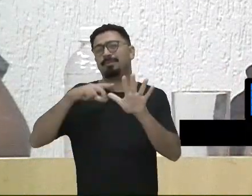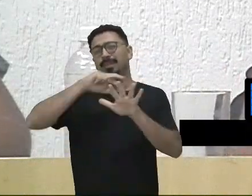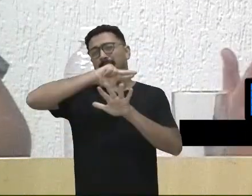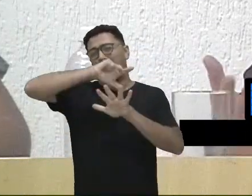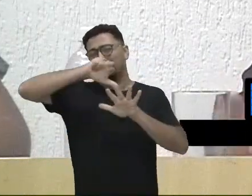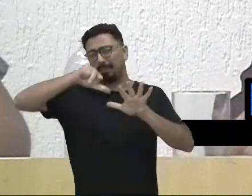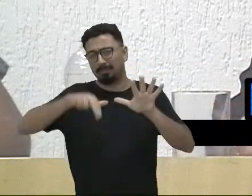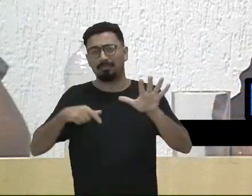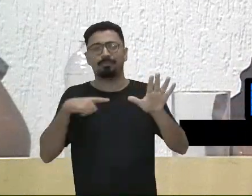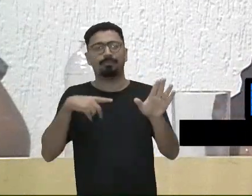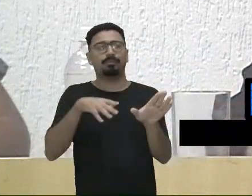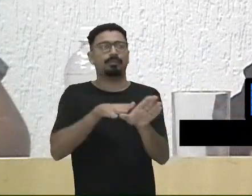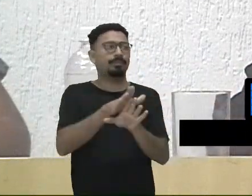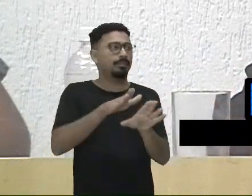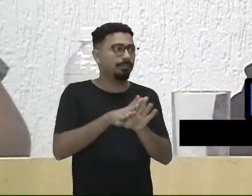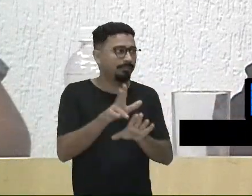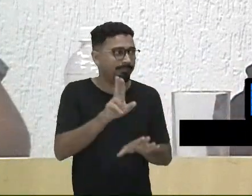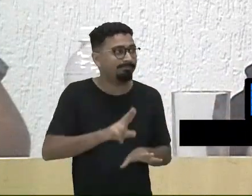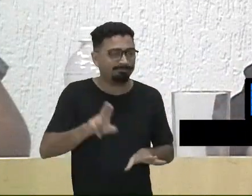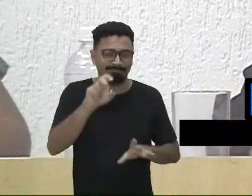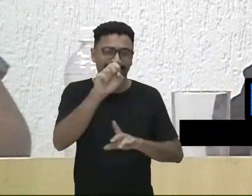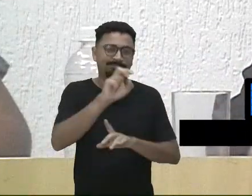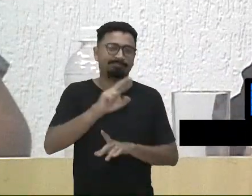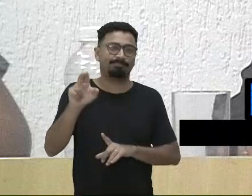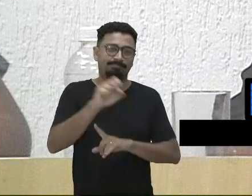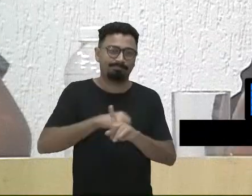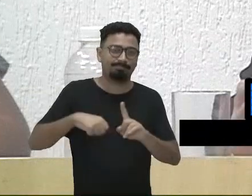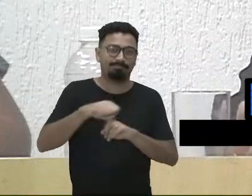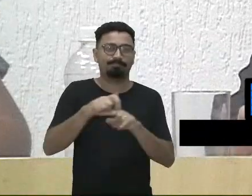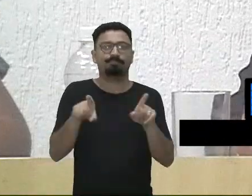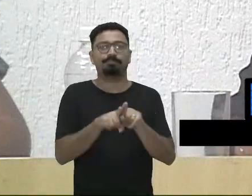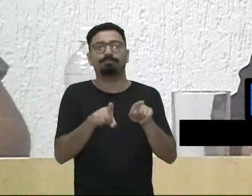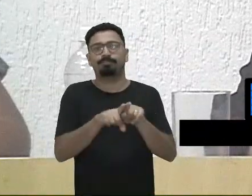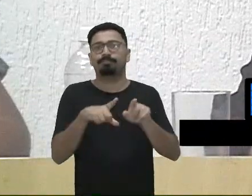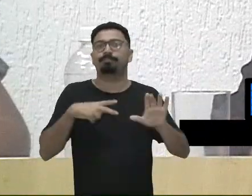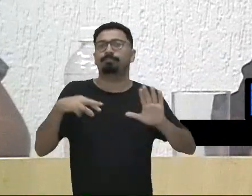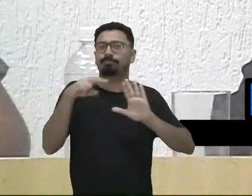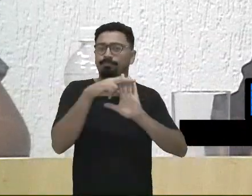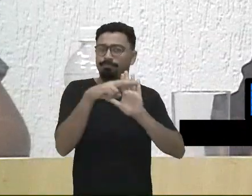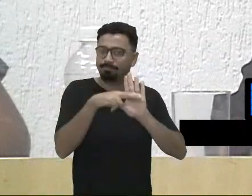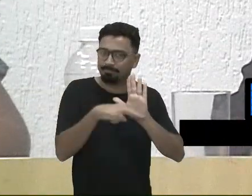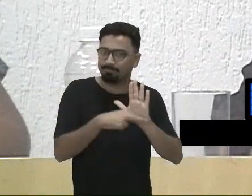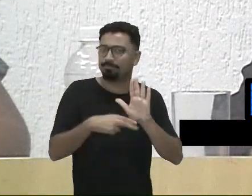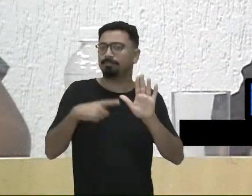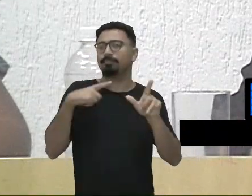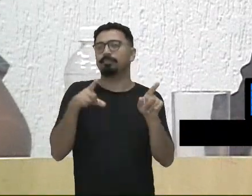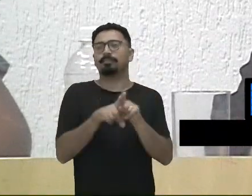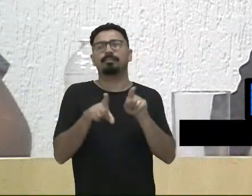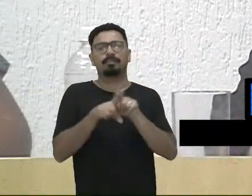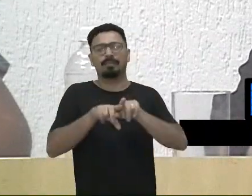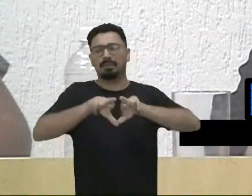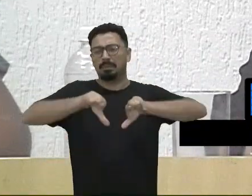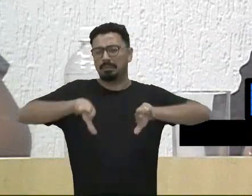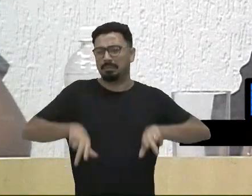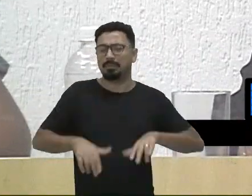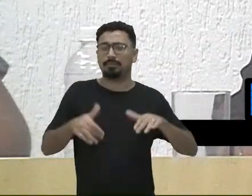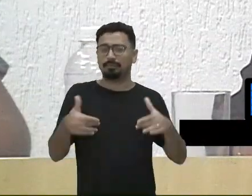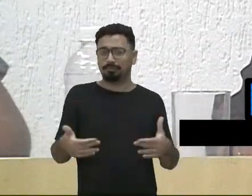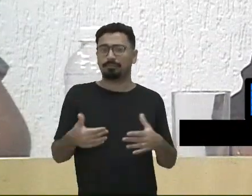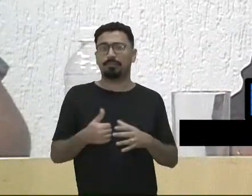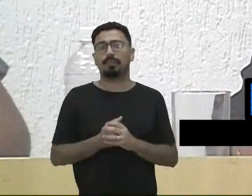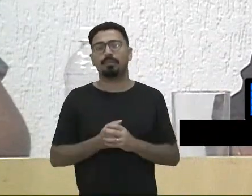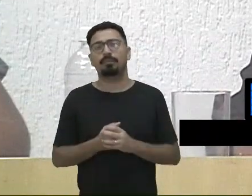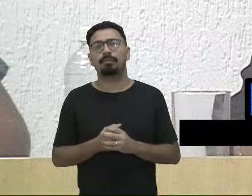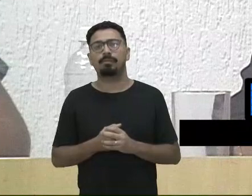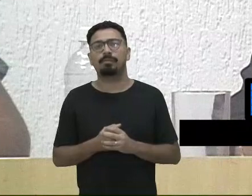assunto. Orientação sobre o uso do nome social é o que não falta. Regramentos normativos é o que não falta. Tem a questão